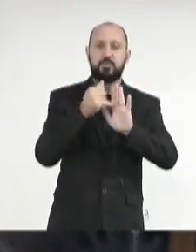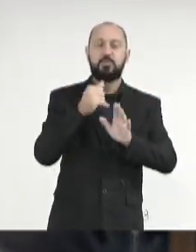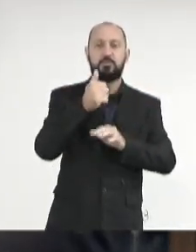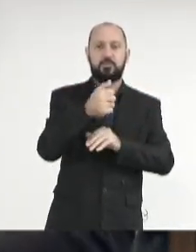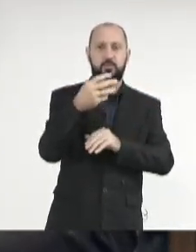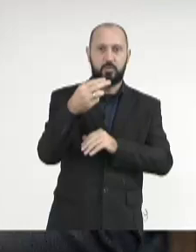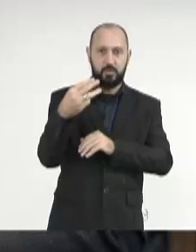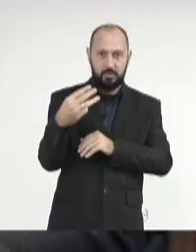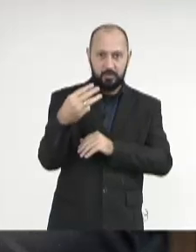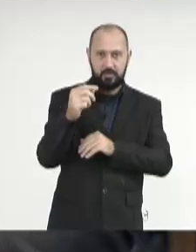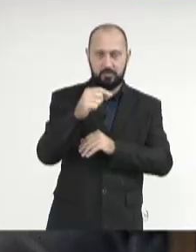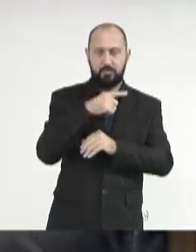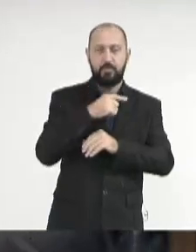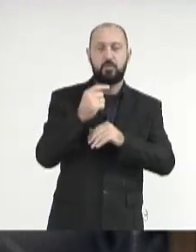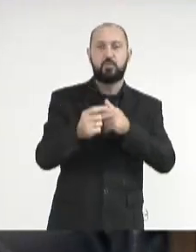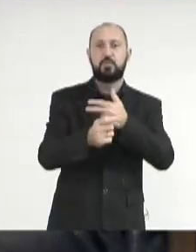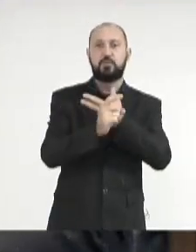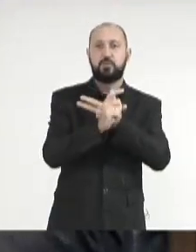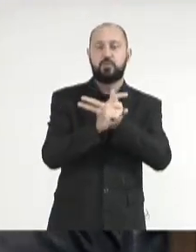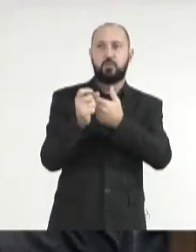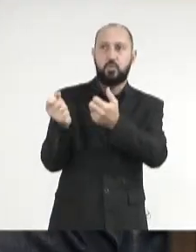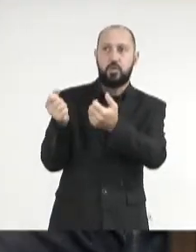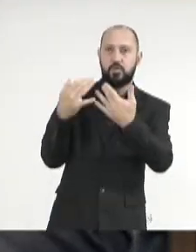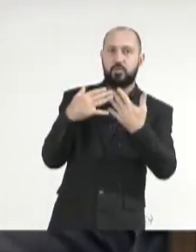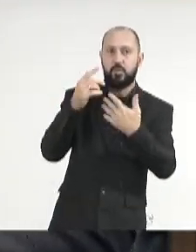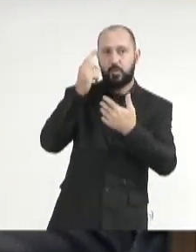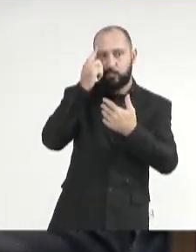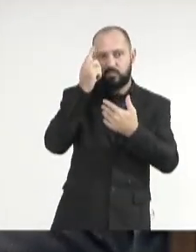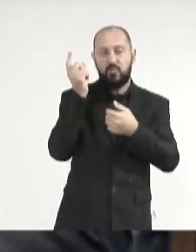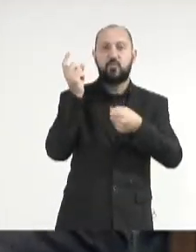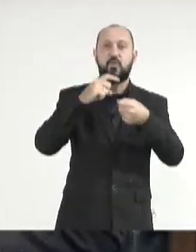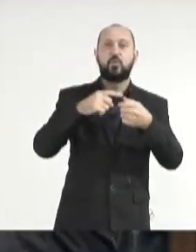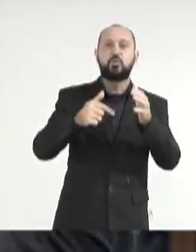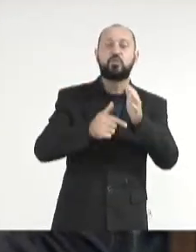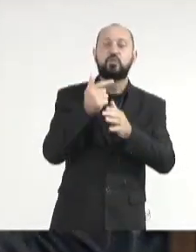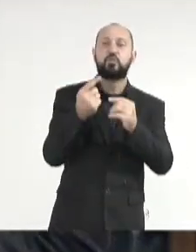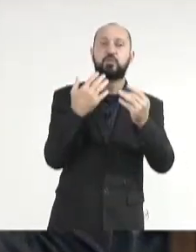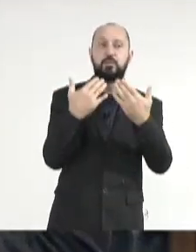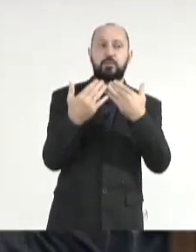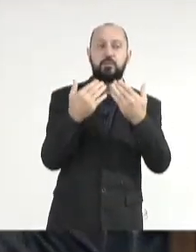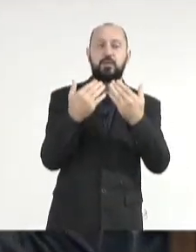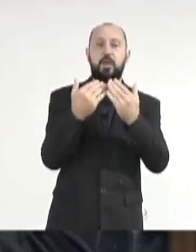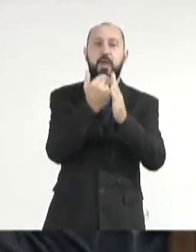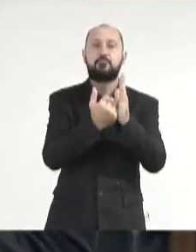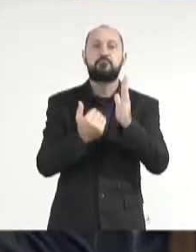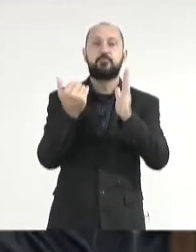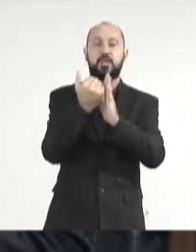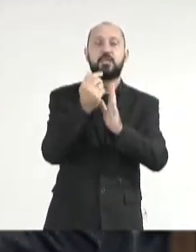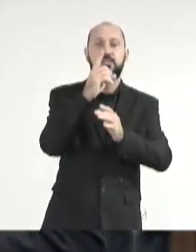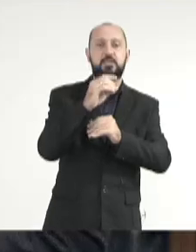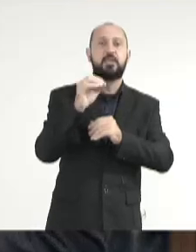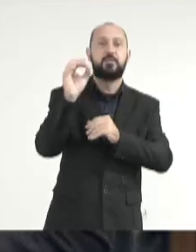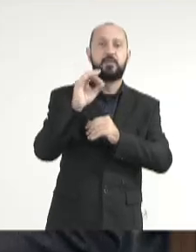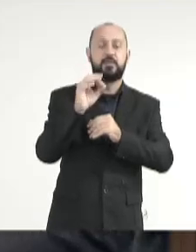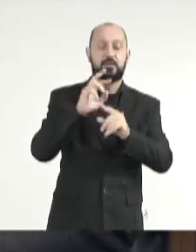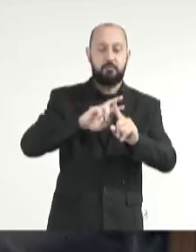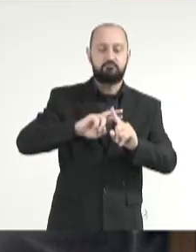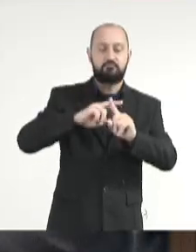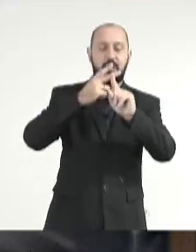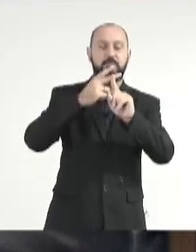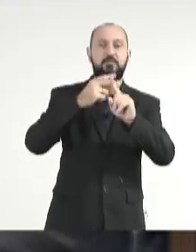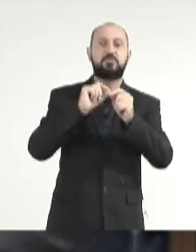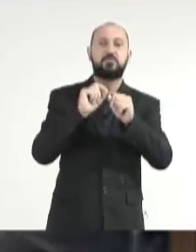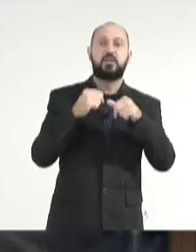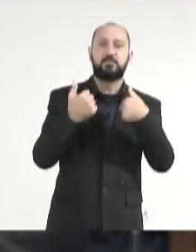número 143 pelo Poder Executivo, que como o Gustavo falou hoje, vota em segunda discussão, que é aumentar até 100%, ou seja, vai dobrar esse adicional